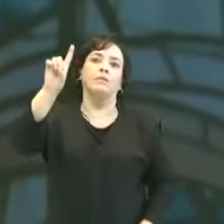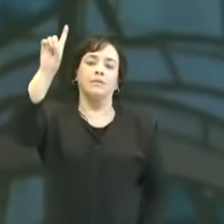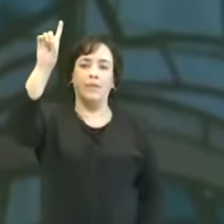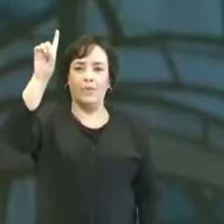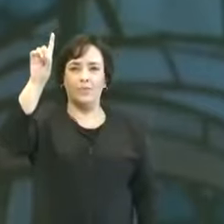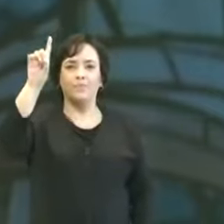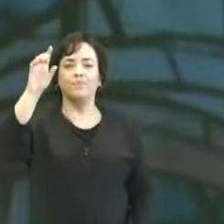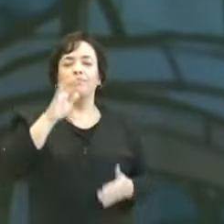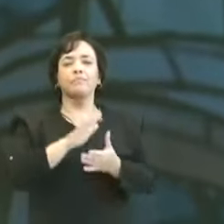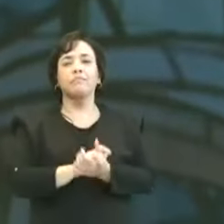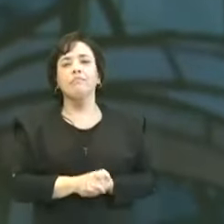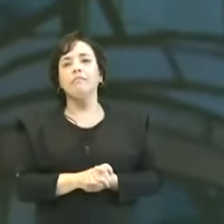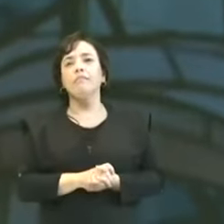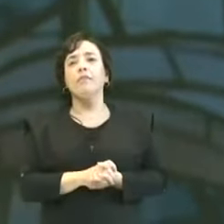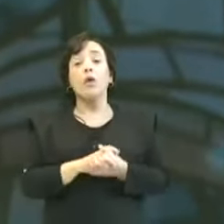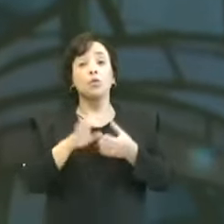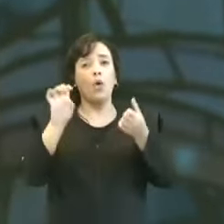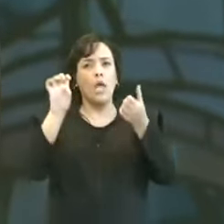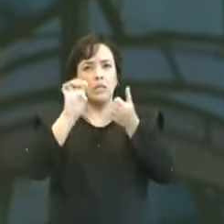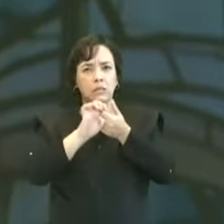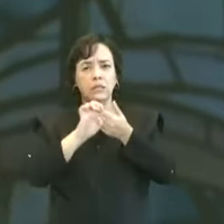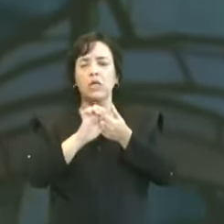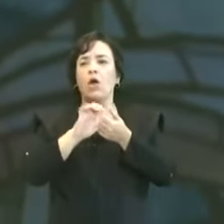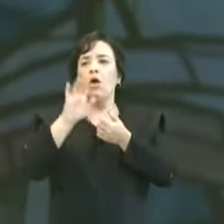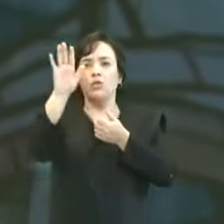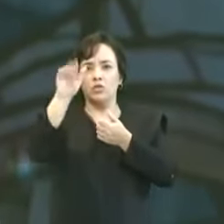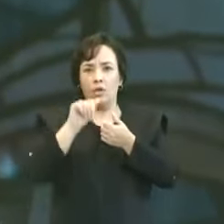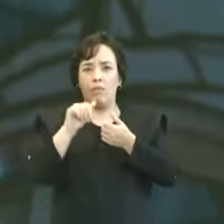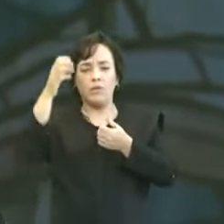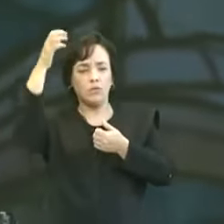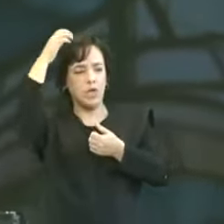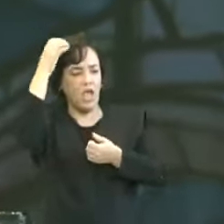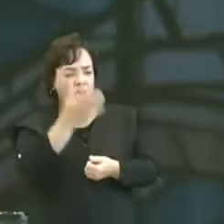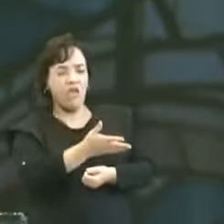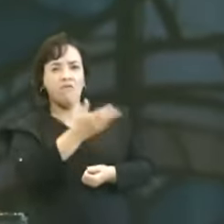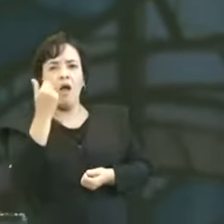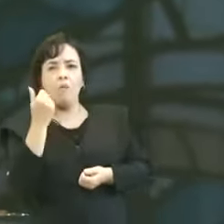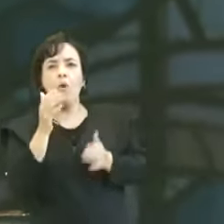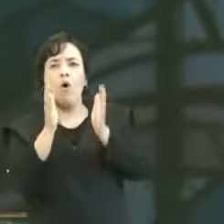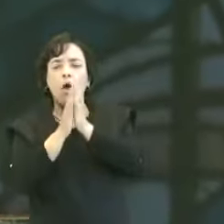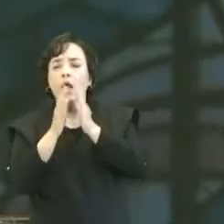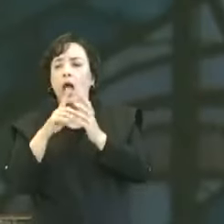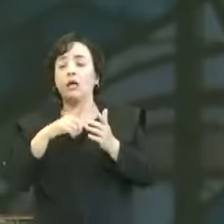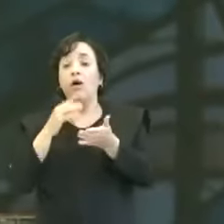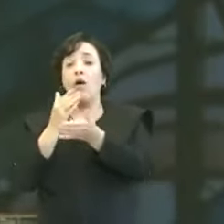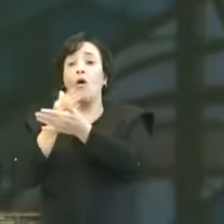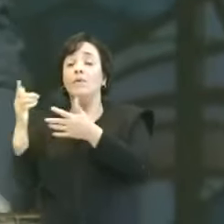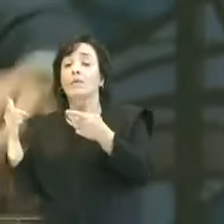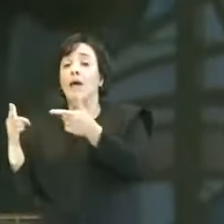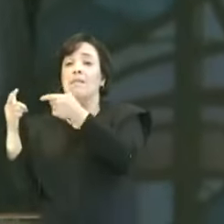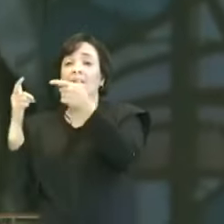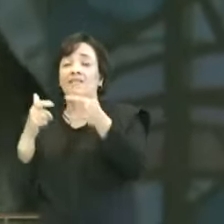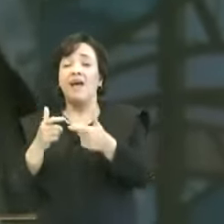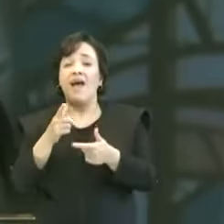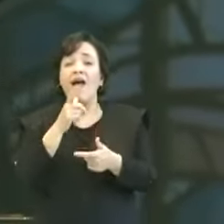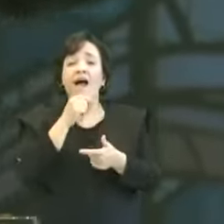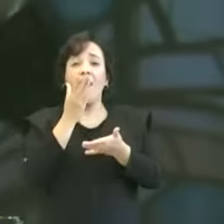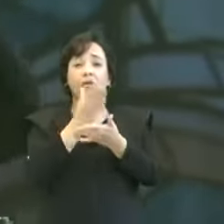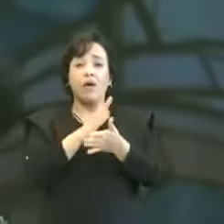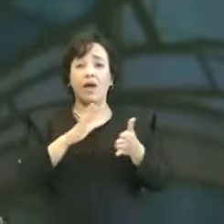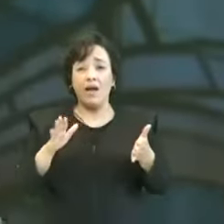reis para orar, eles estavam indo para uma batalha e havia acabado a água. Ele manda chamar